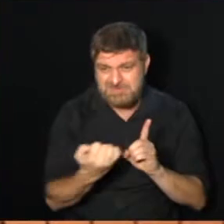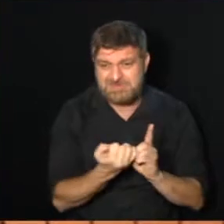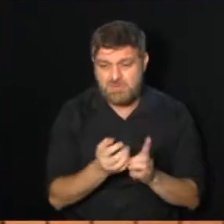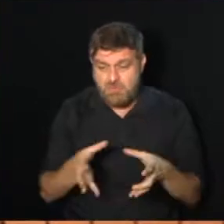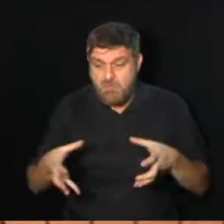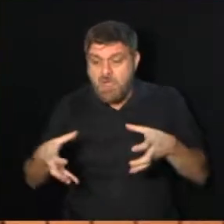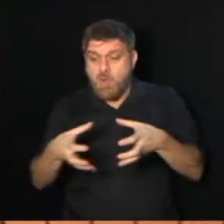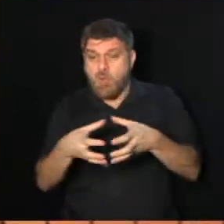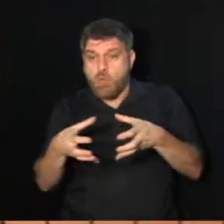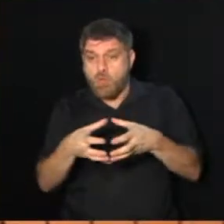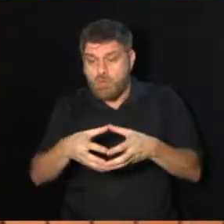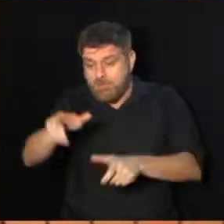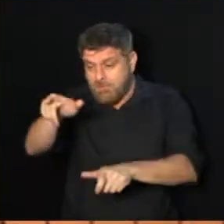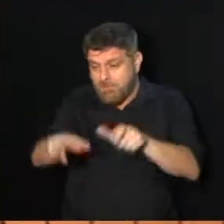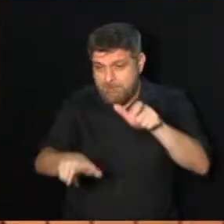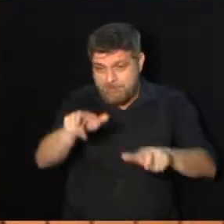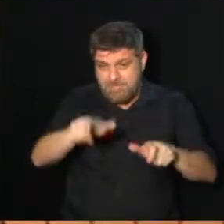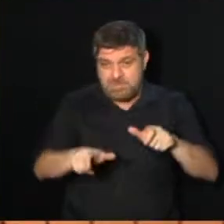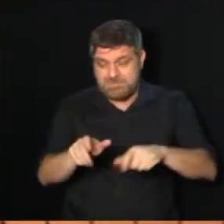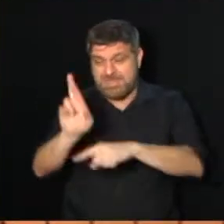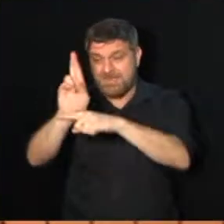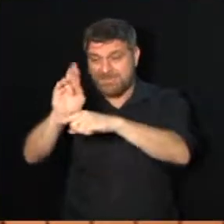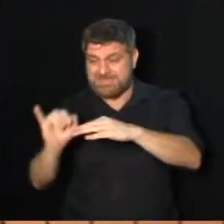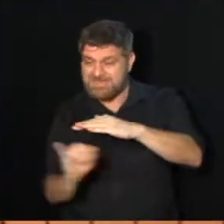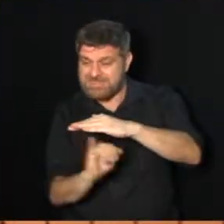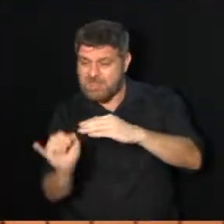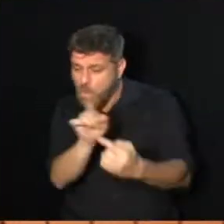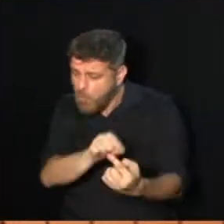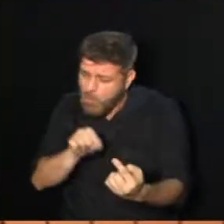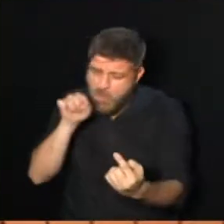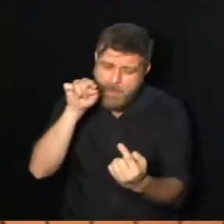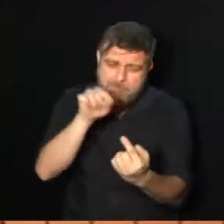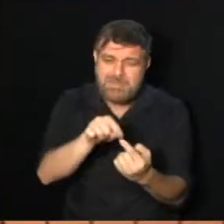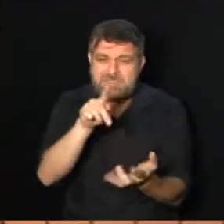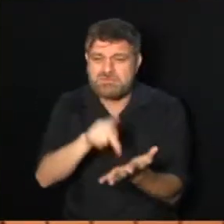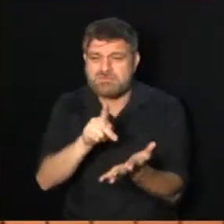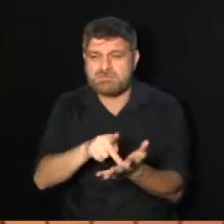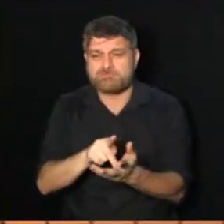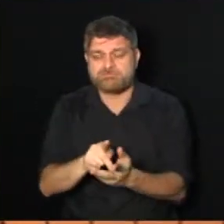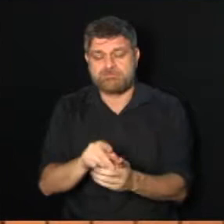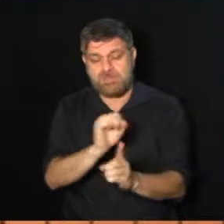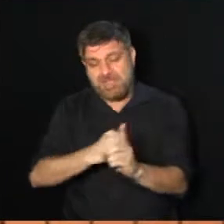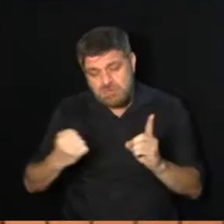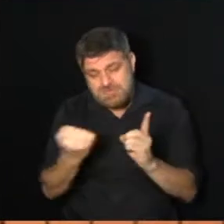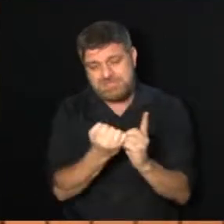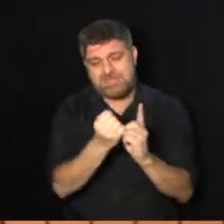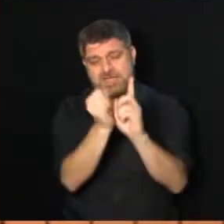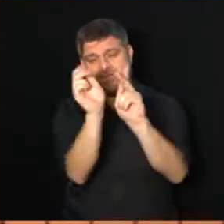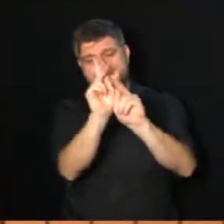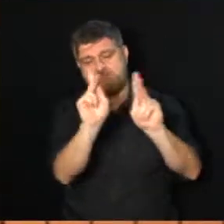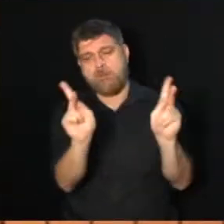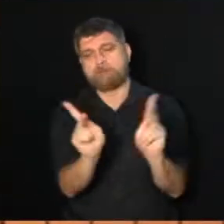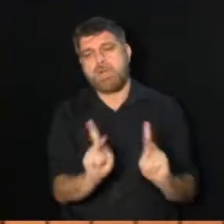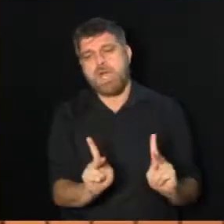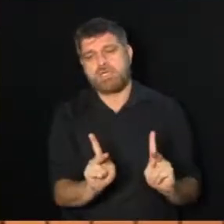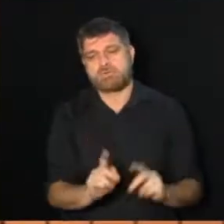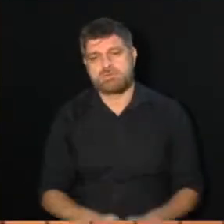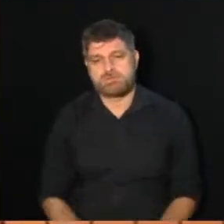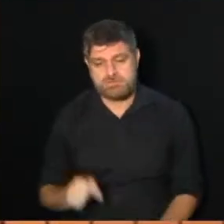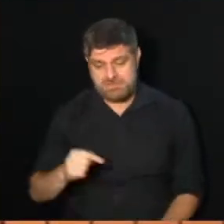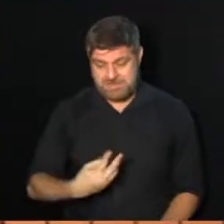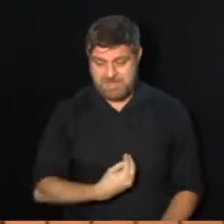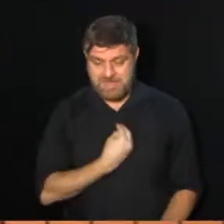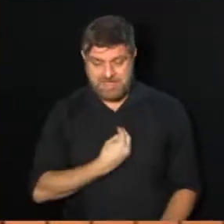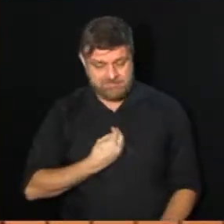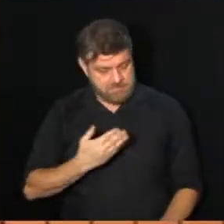de pessoas e de instituições buscando, na verdade, a pacificação social, a melhoria da